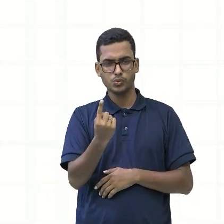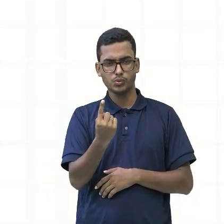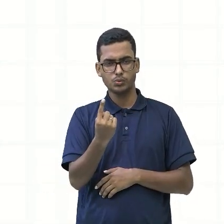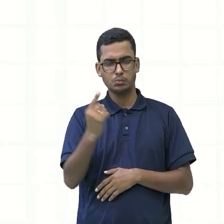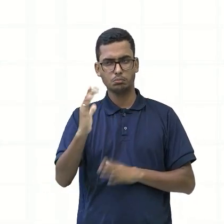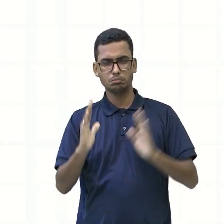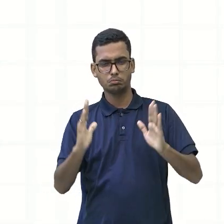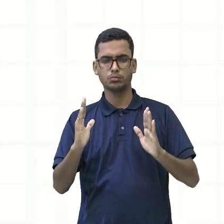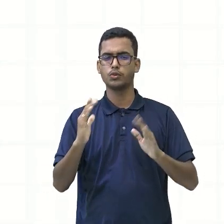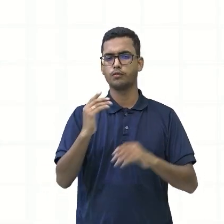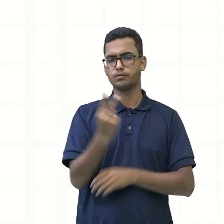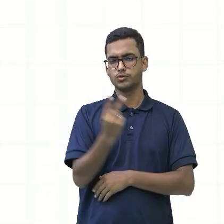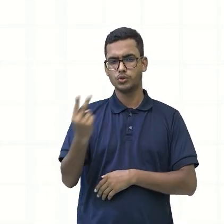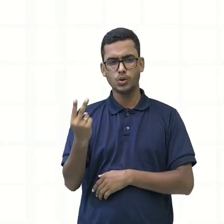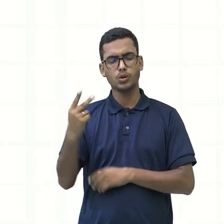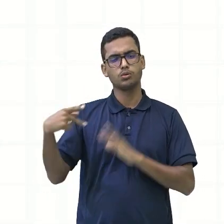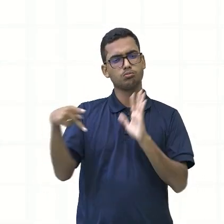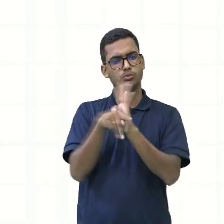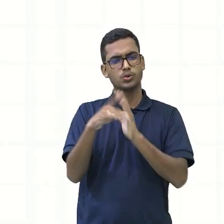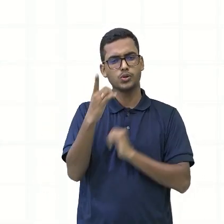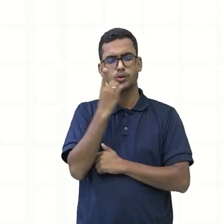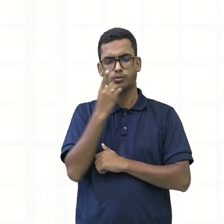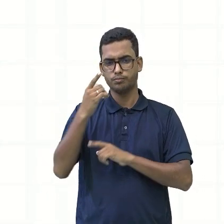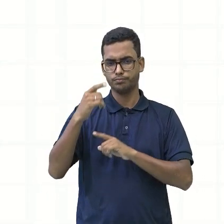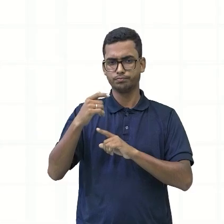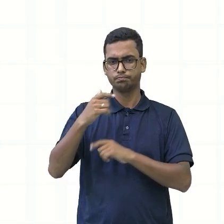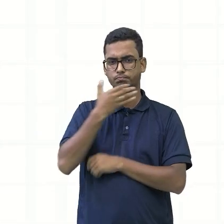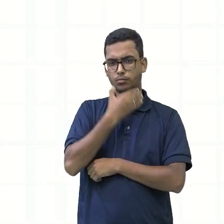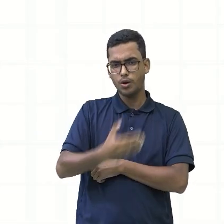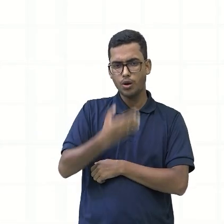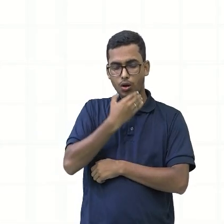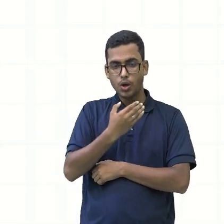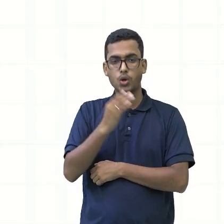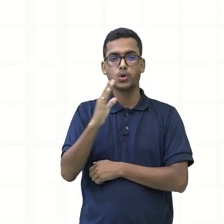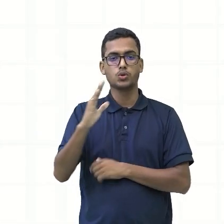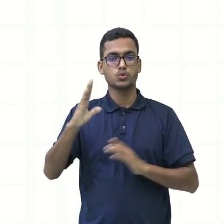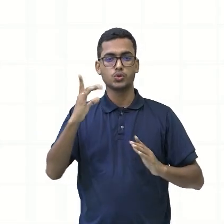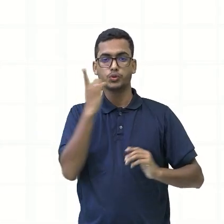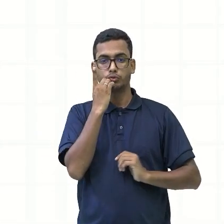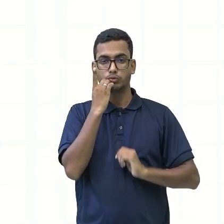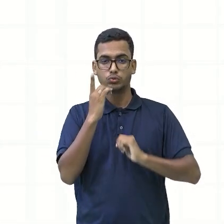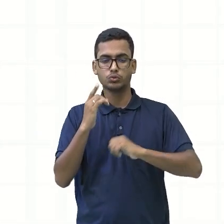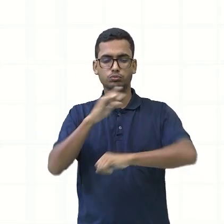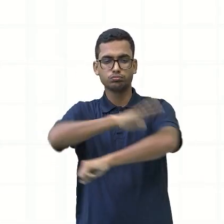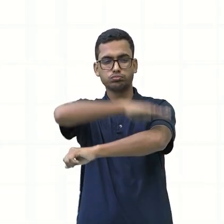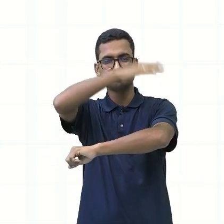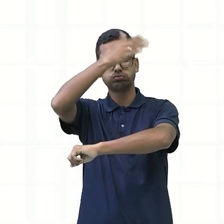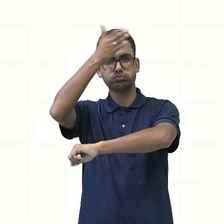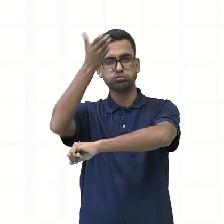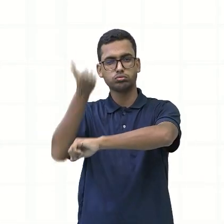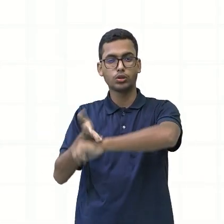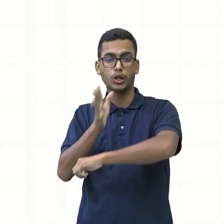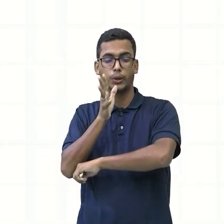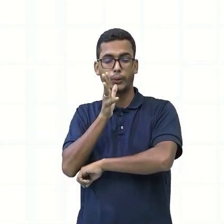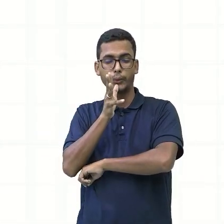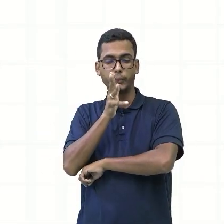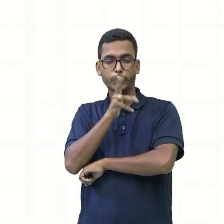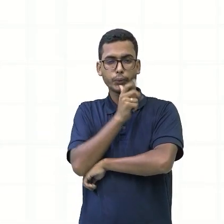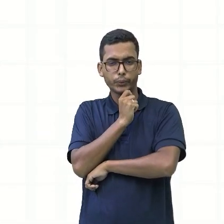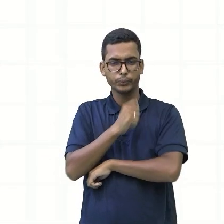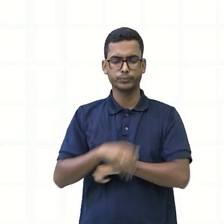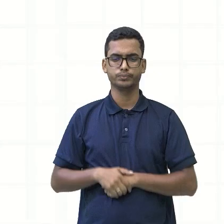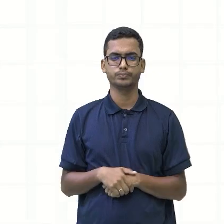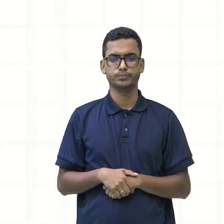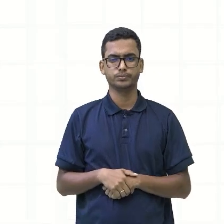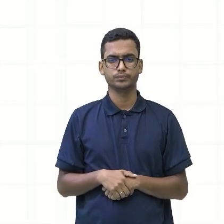vai receber mais luminosidade e o dia vai ser mais longo, tá? Enquanto que aqui no outro lado a gente tem